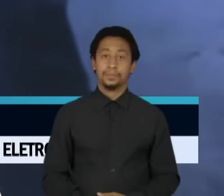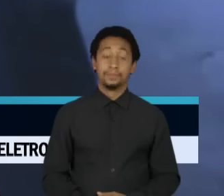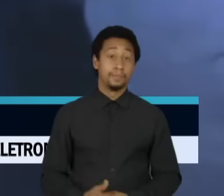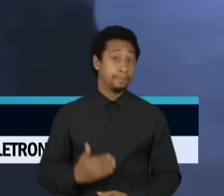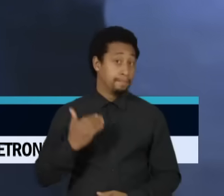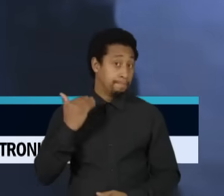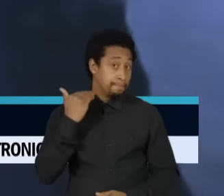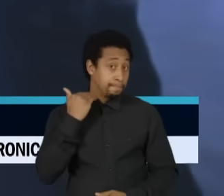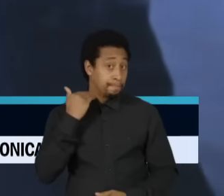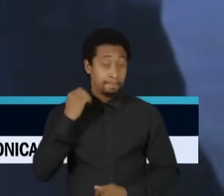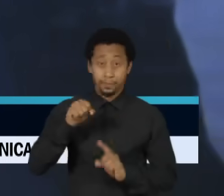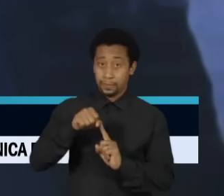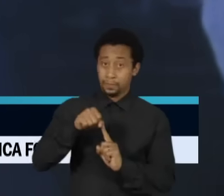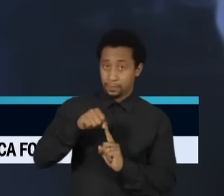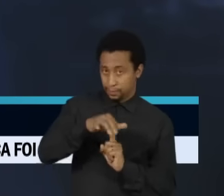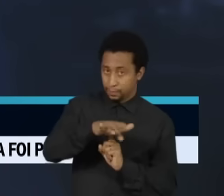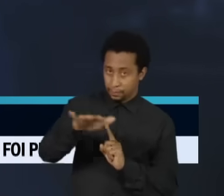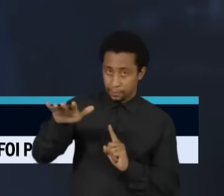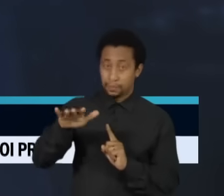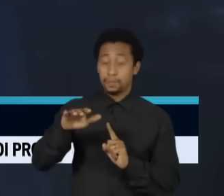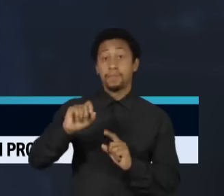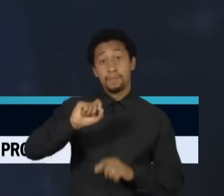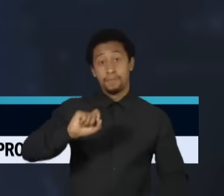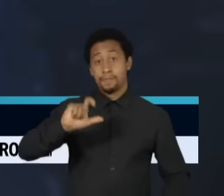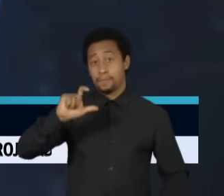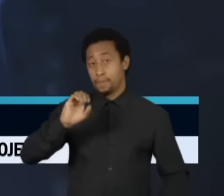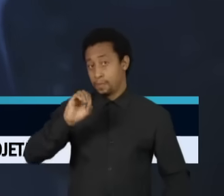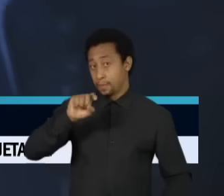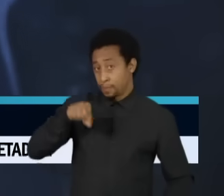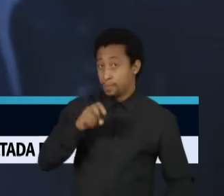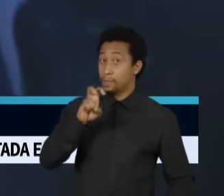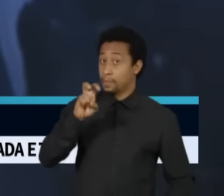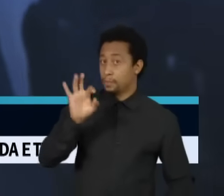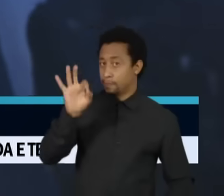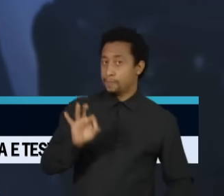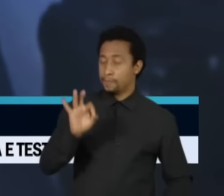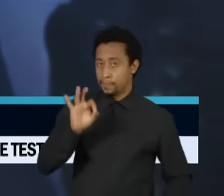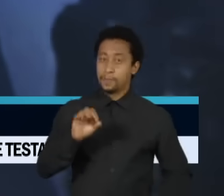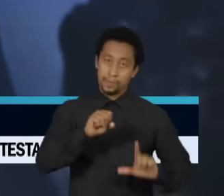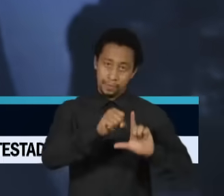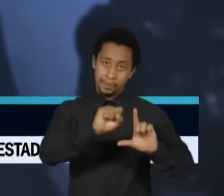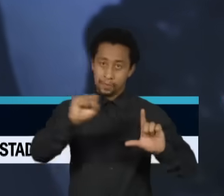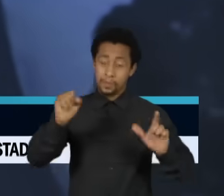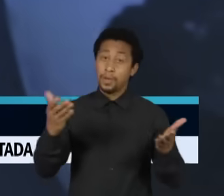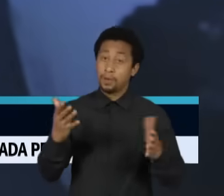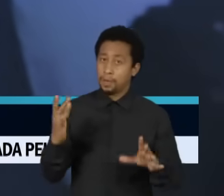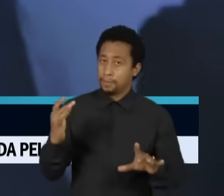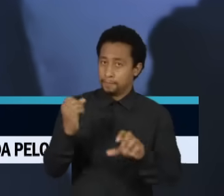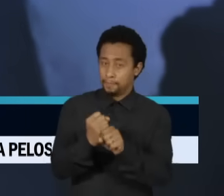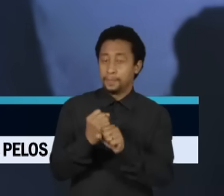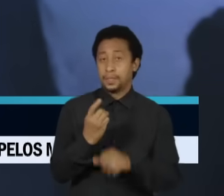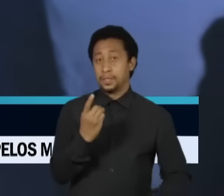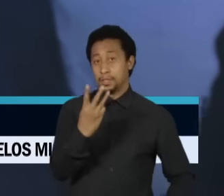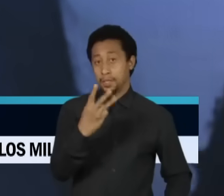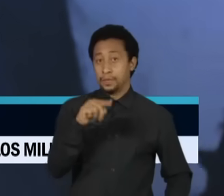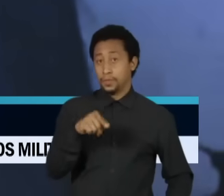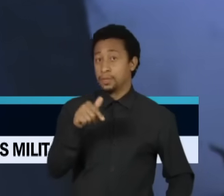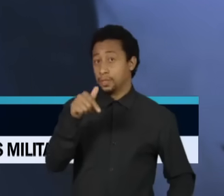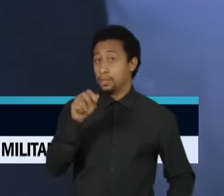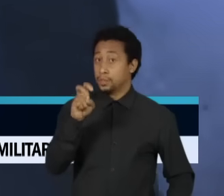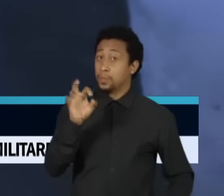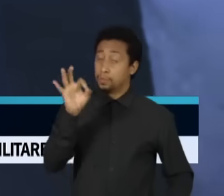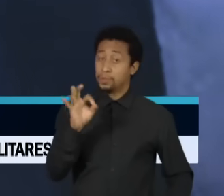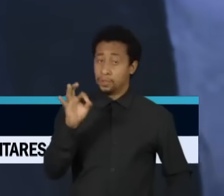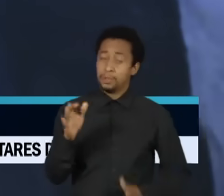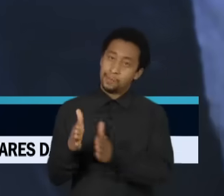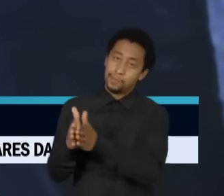O Banco Central aumentou em meio ponto percentual a taxa básica de juros. Ela passa a valer 13,75% ao ano